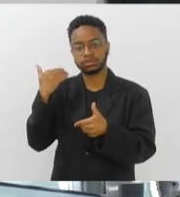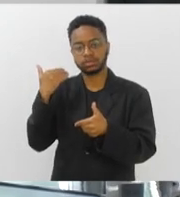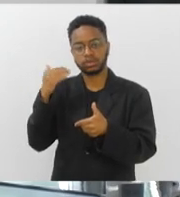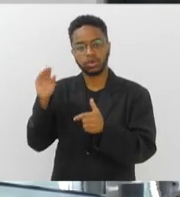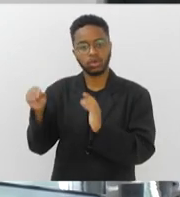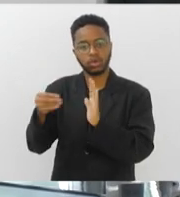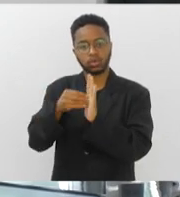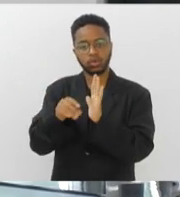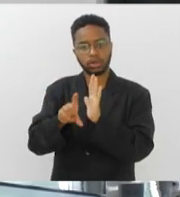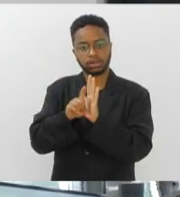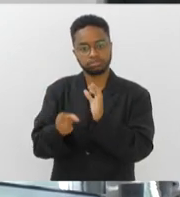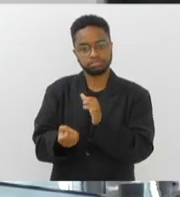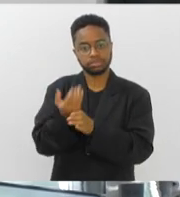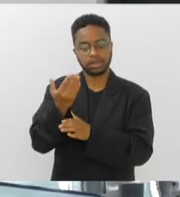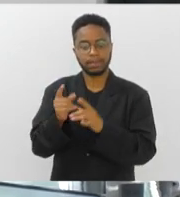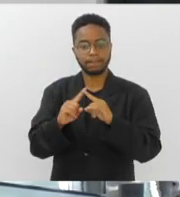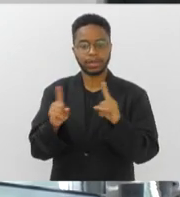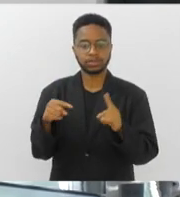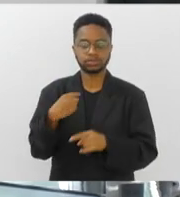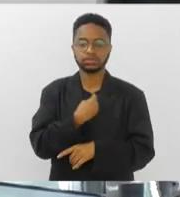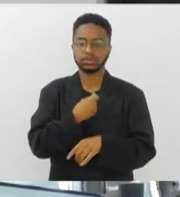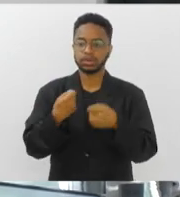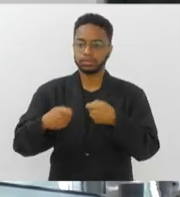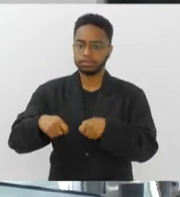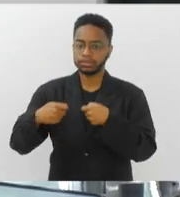lei e que a gente possa